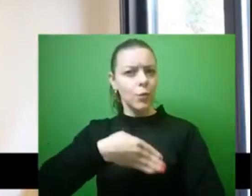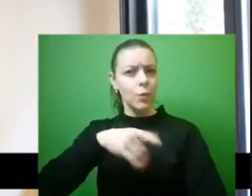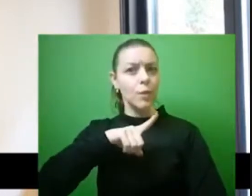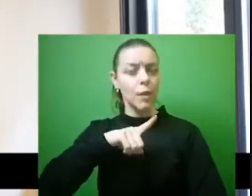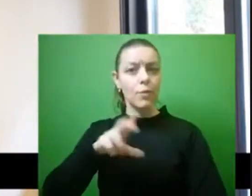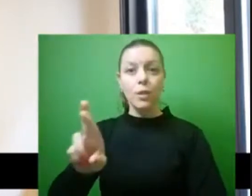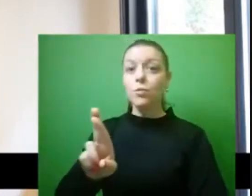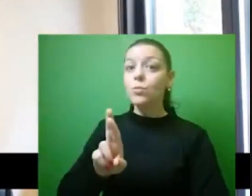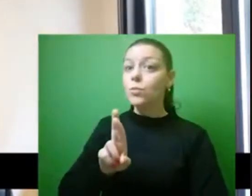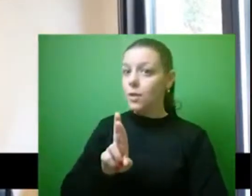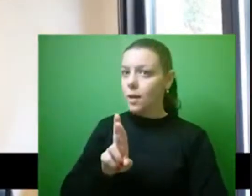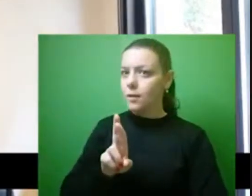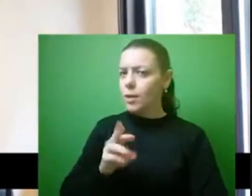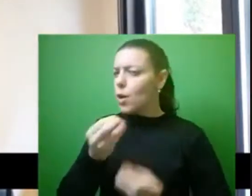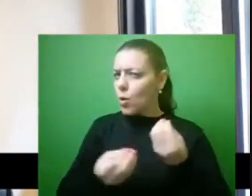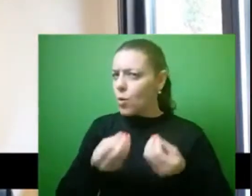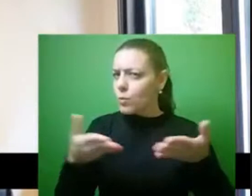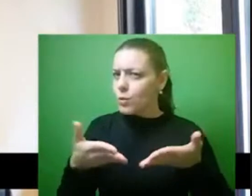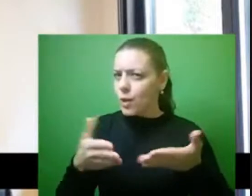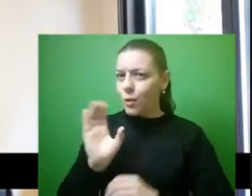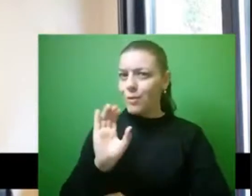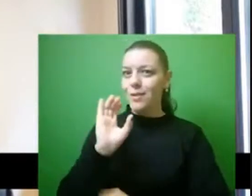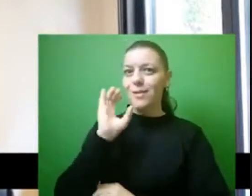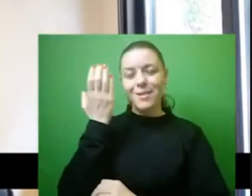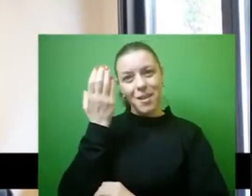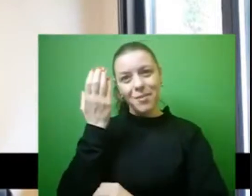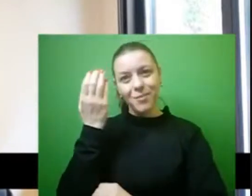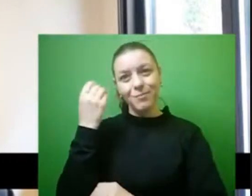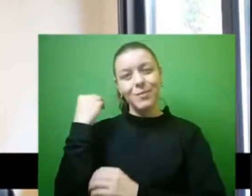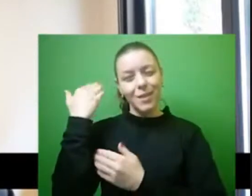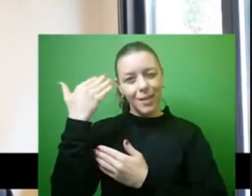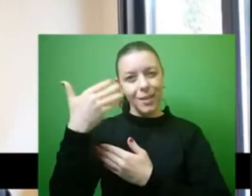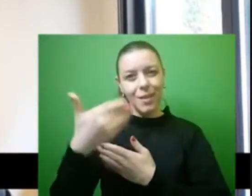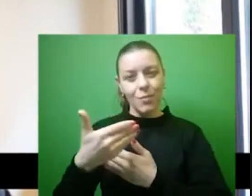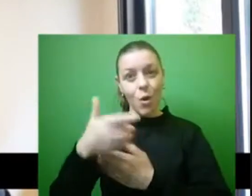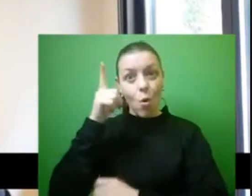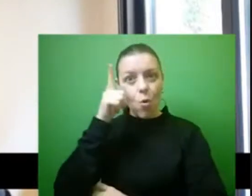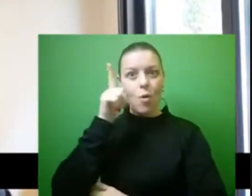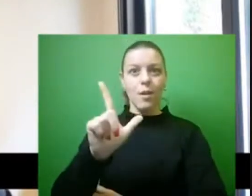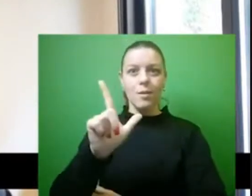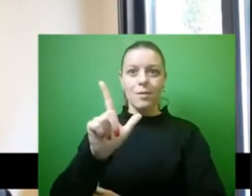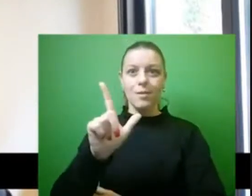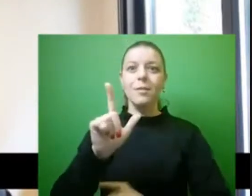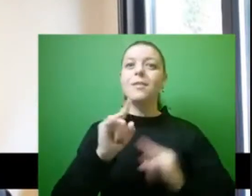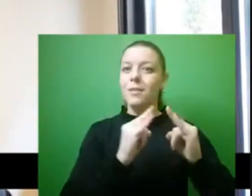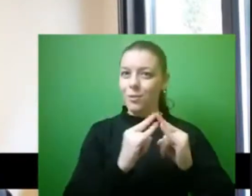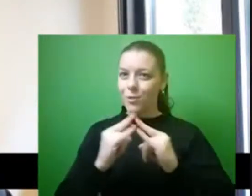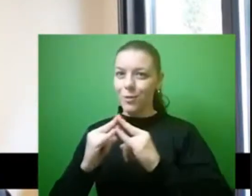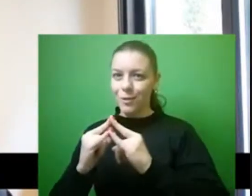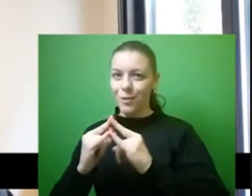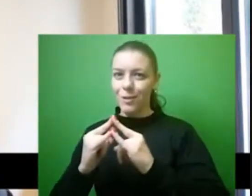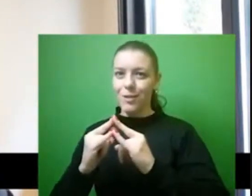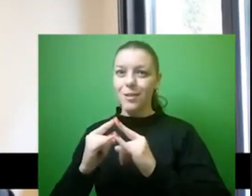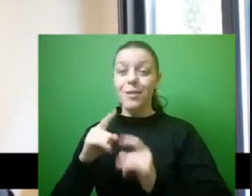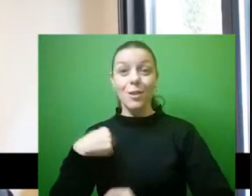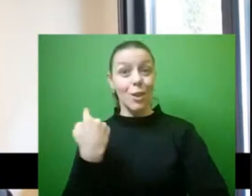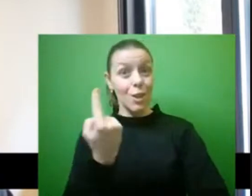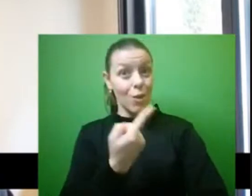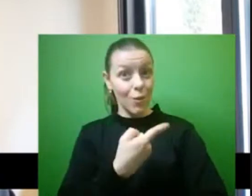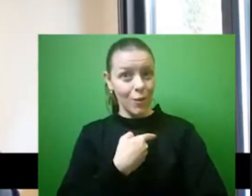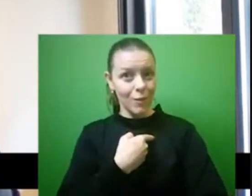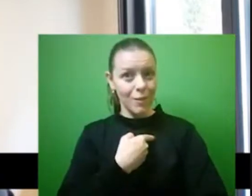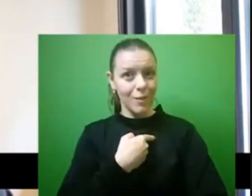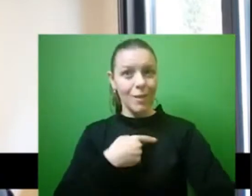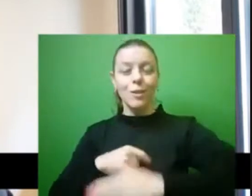tanto precisa de nós. E o nosso esforço resultou, como já acontece há algum tempo, em importantes